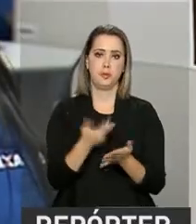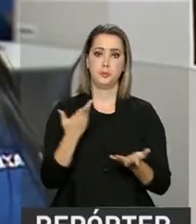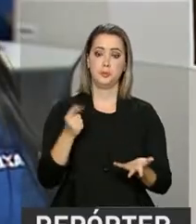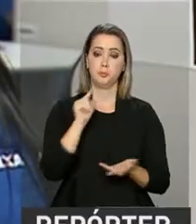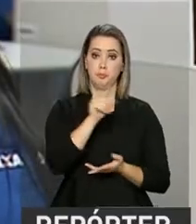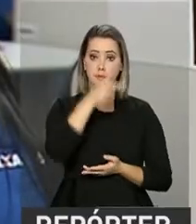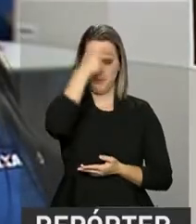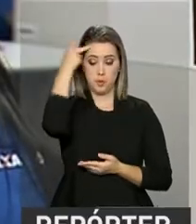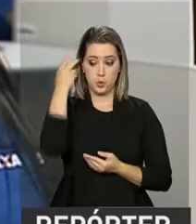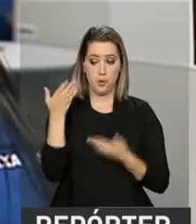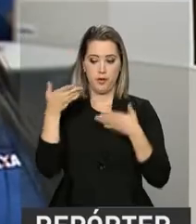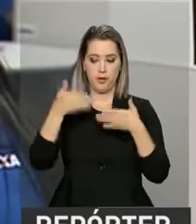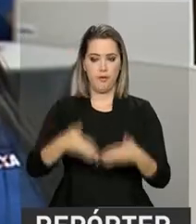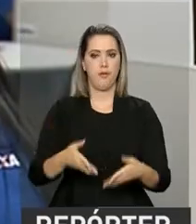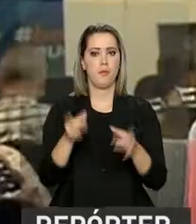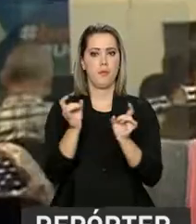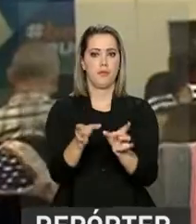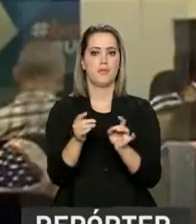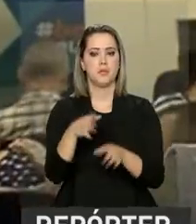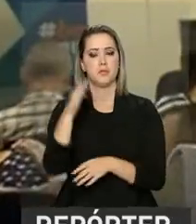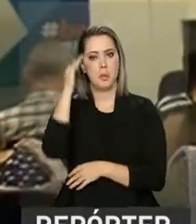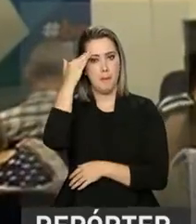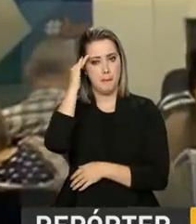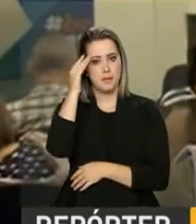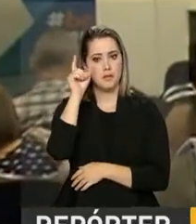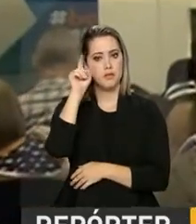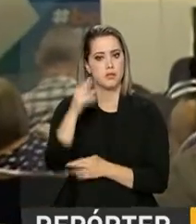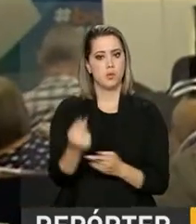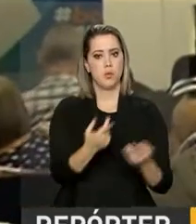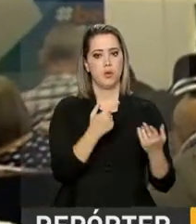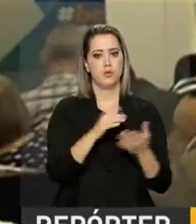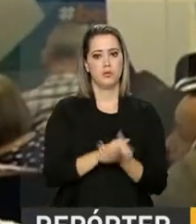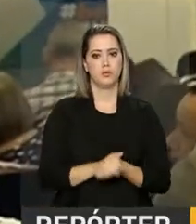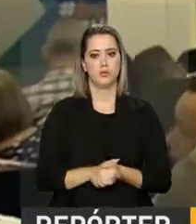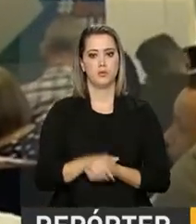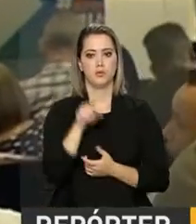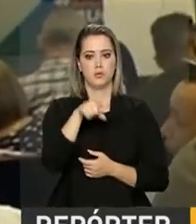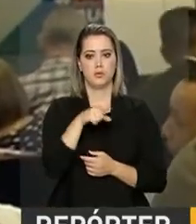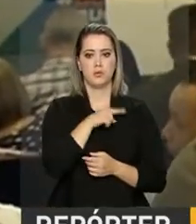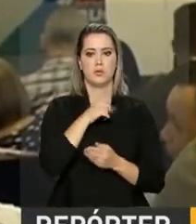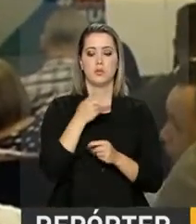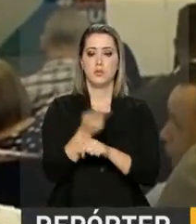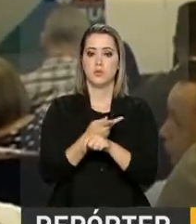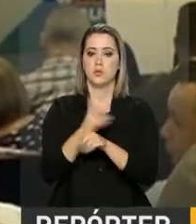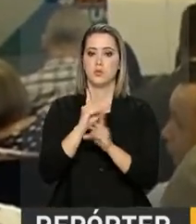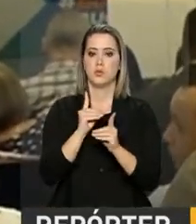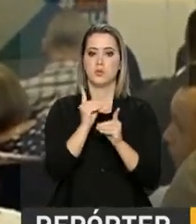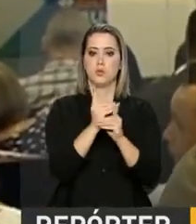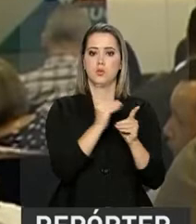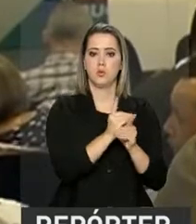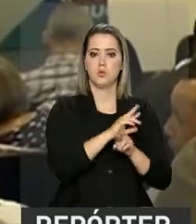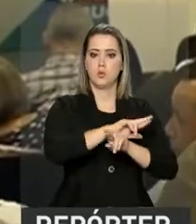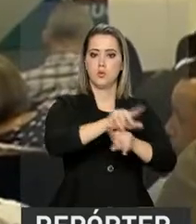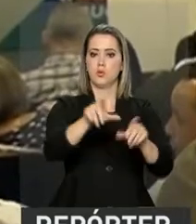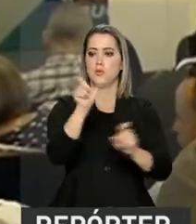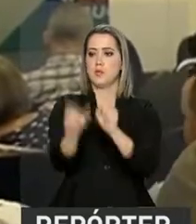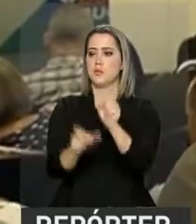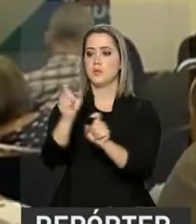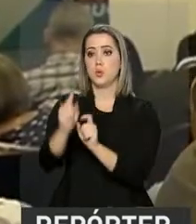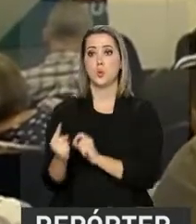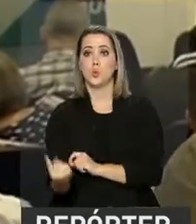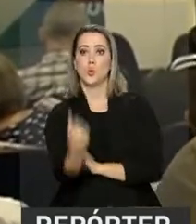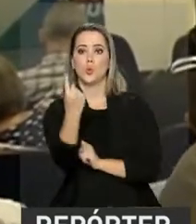para vender, pensa da mesma forma. Você consegue encontrar todos os clientes que buscam várias regiões em um lugar só. E isso